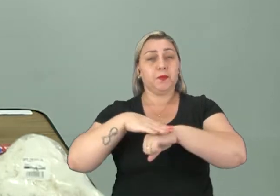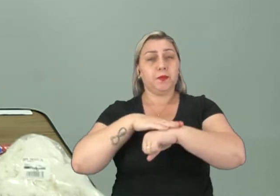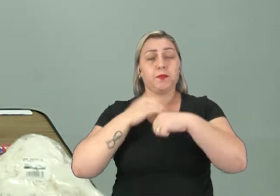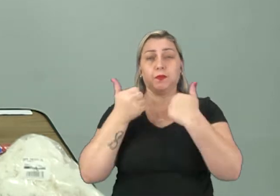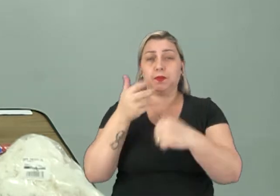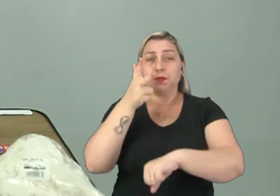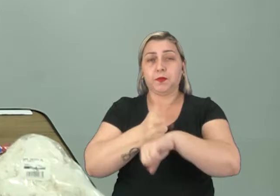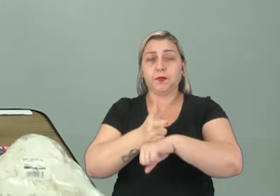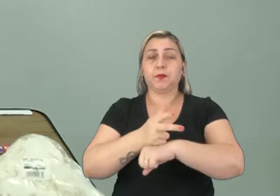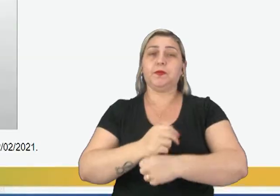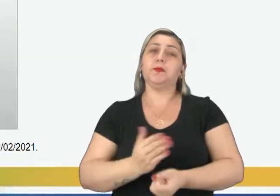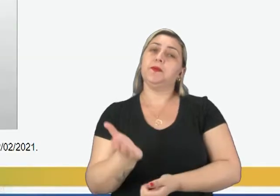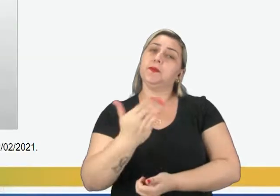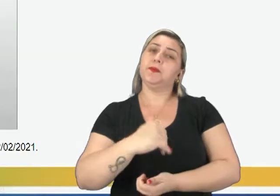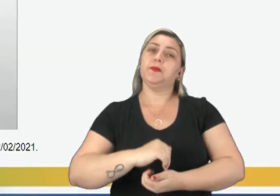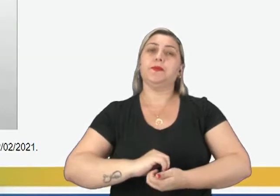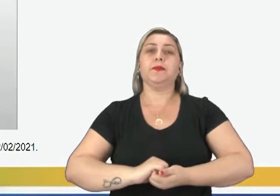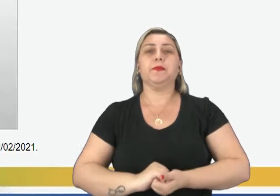sobre eles. Vamos lá.